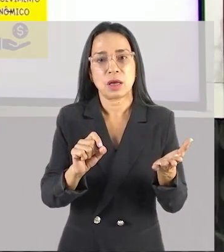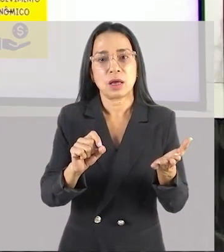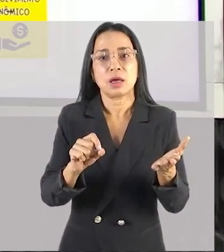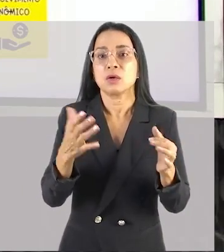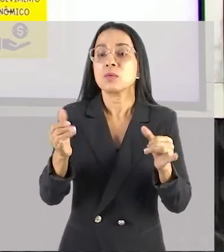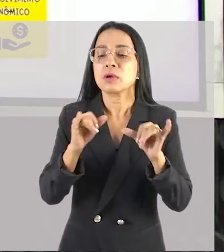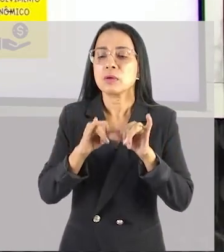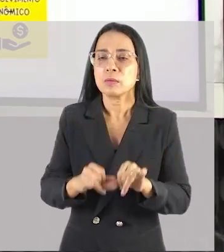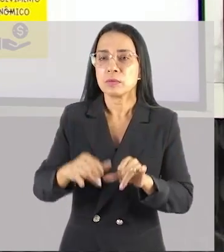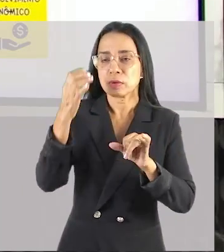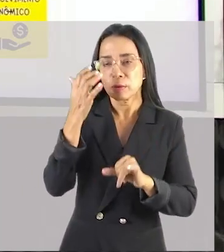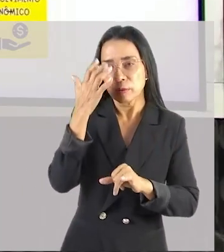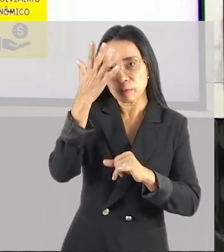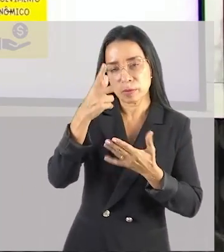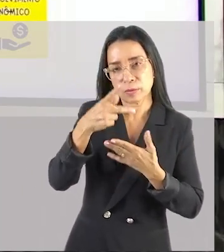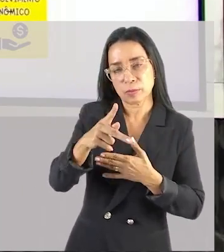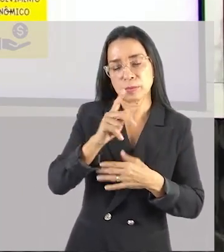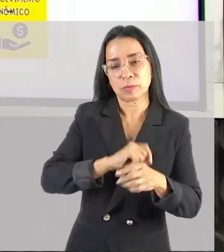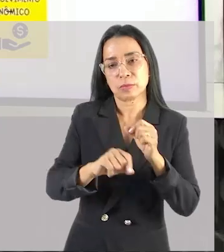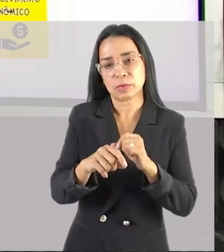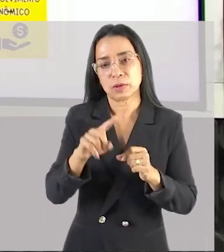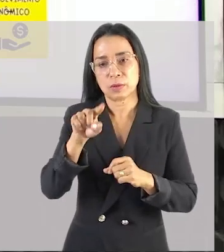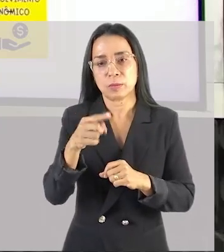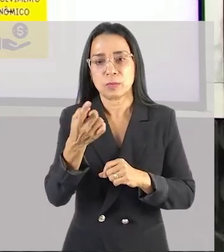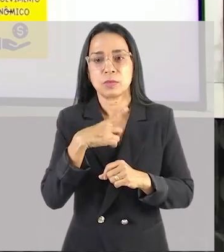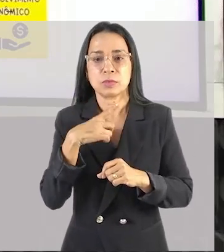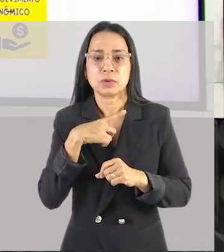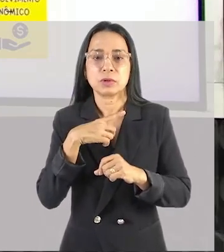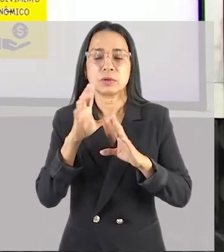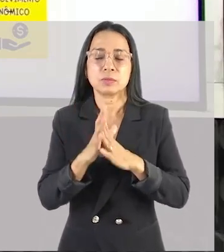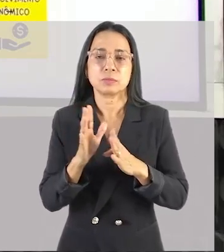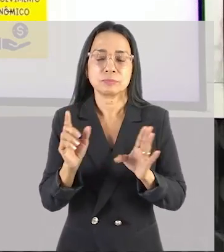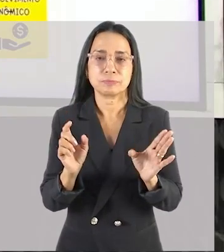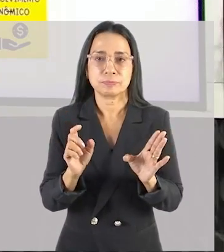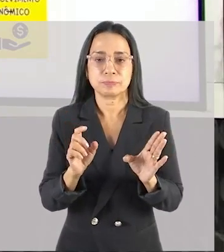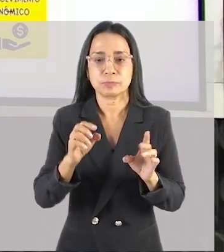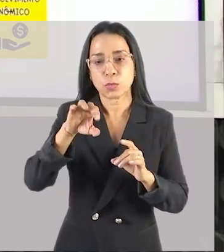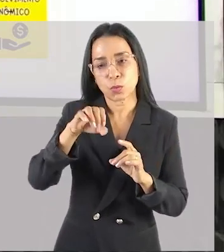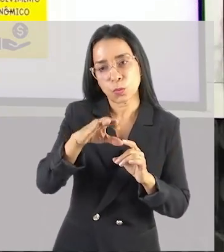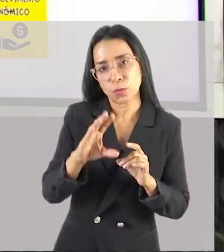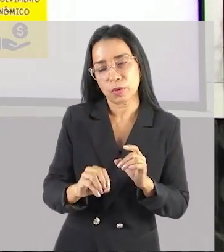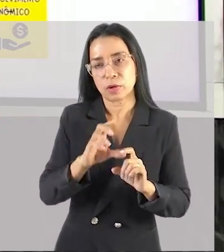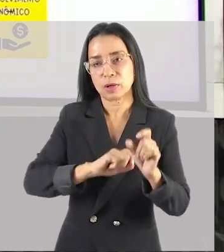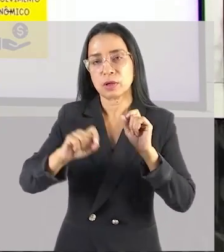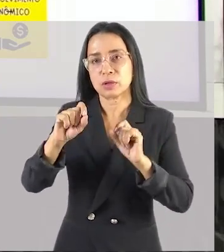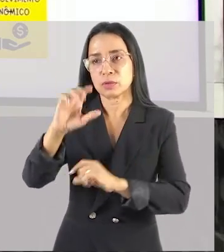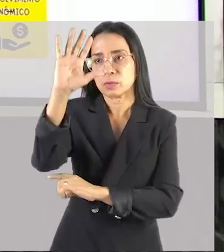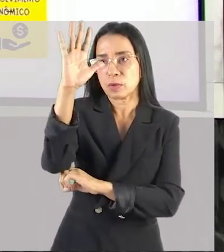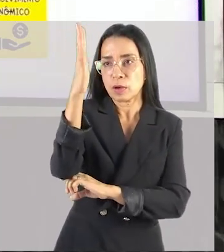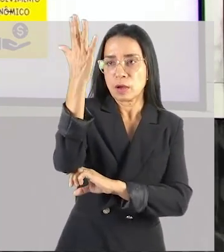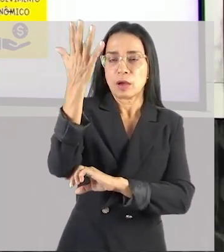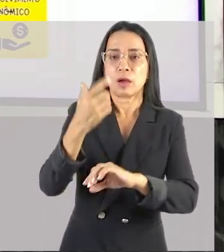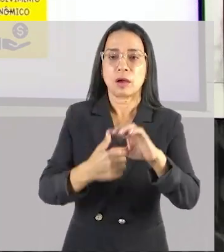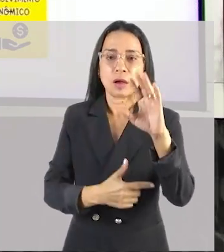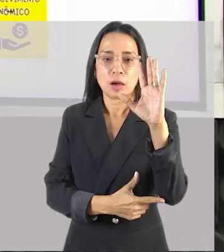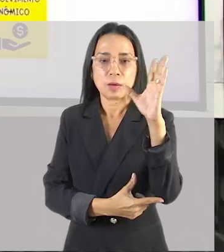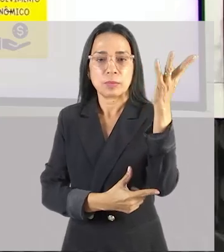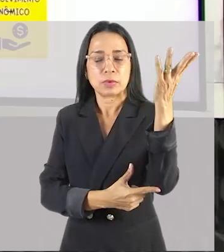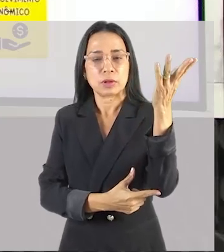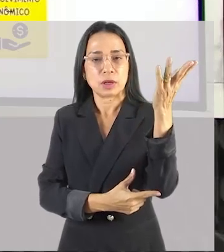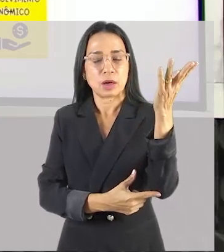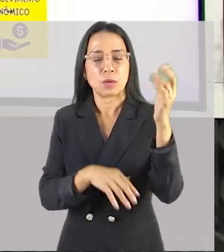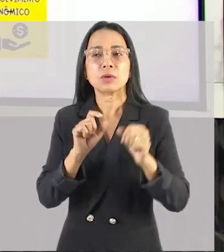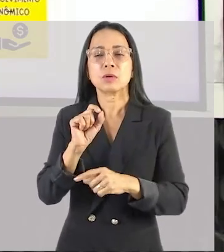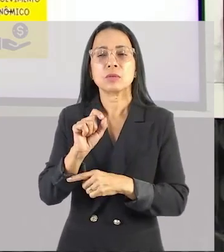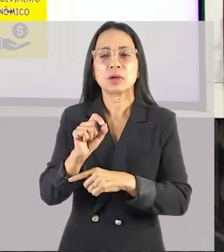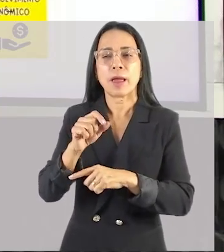fácil para você, tá bom? Depois nós temos o eixo ambiental, que é um dos eixos que mais possíveis de cair